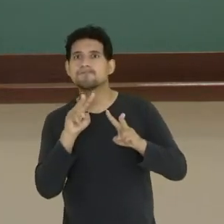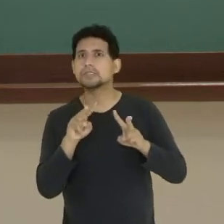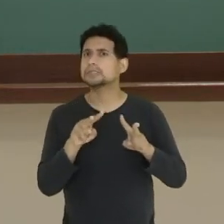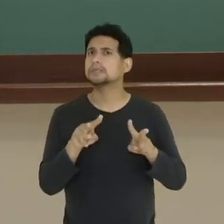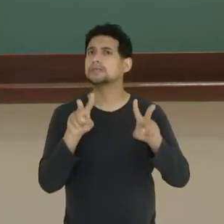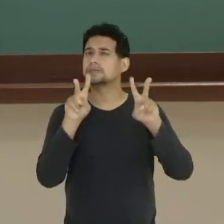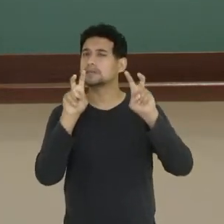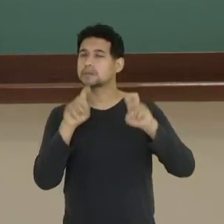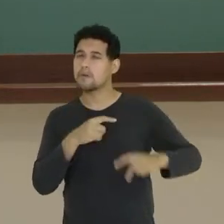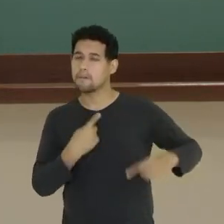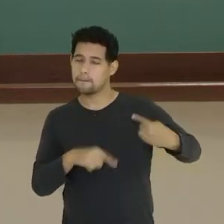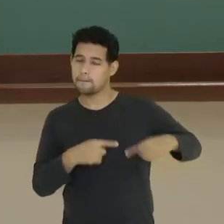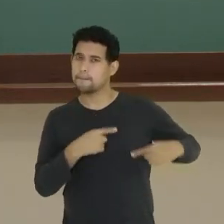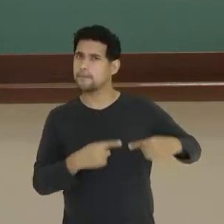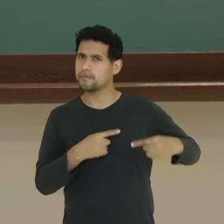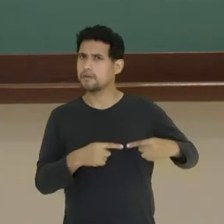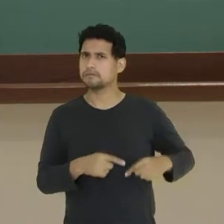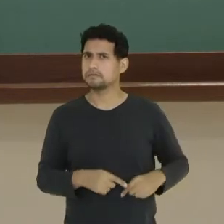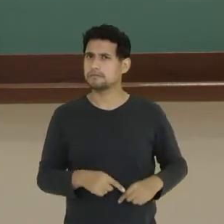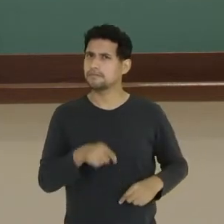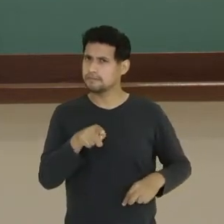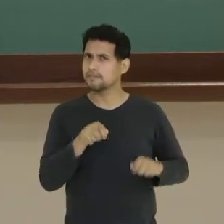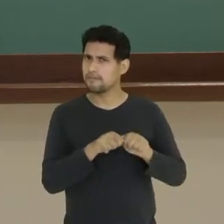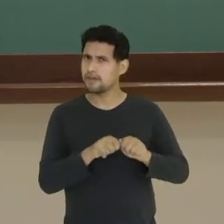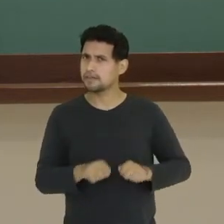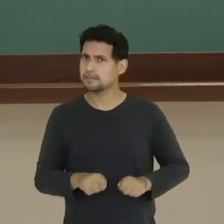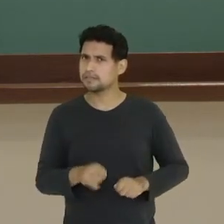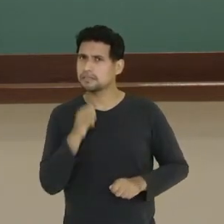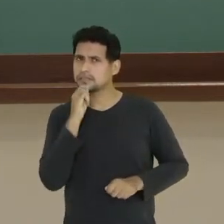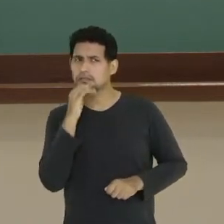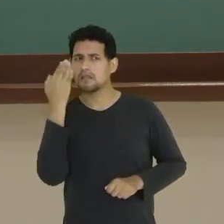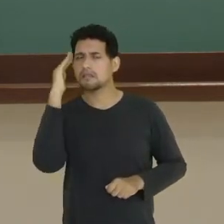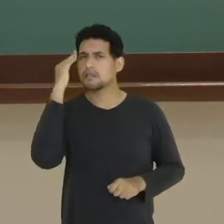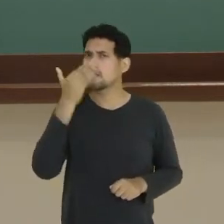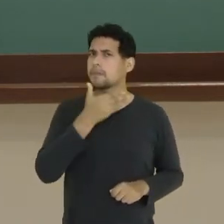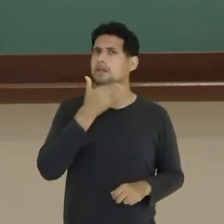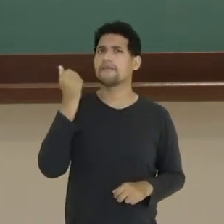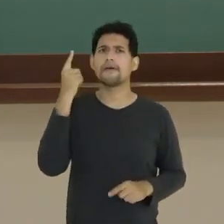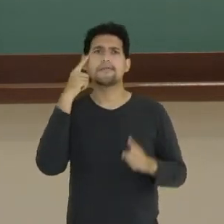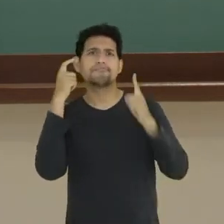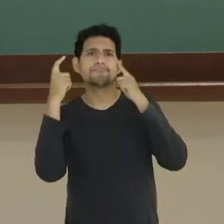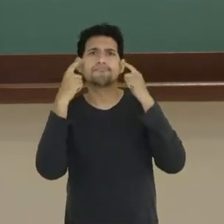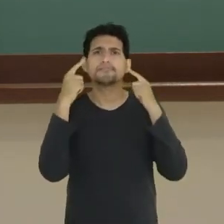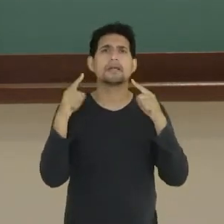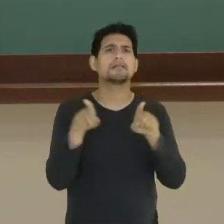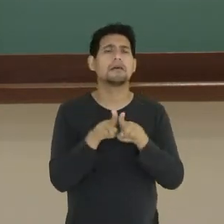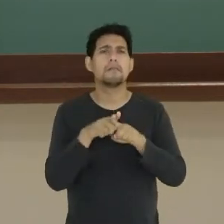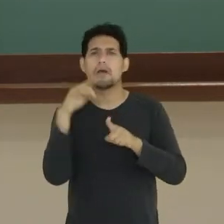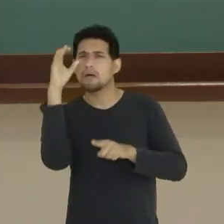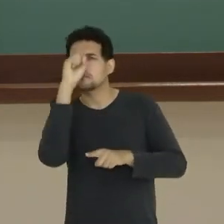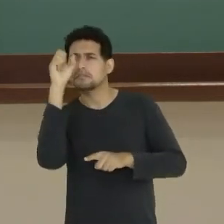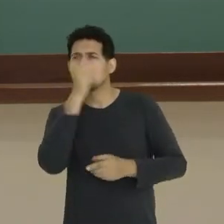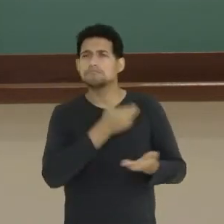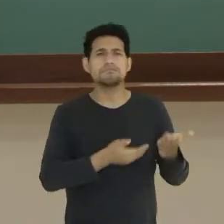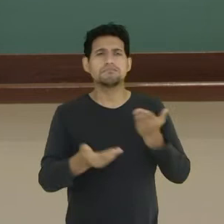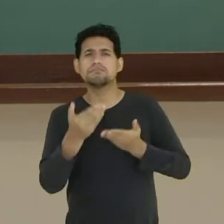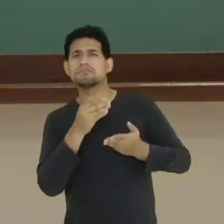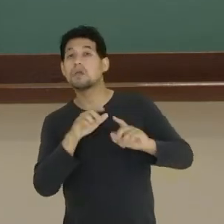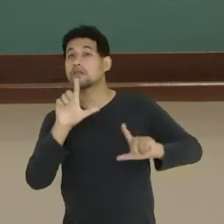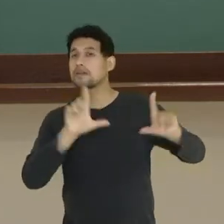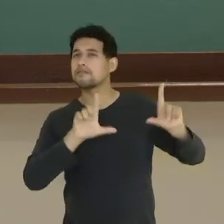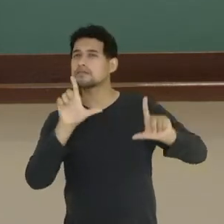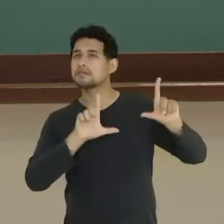Você faz isso? Tem o hábito de entender melhor essas ideias, acompanhar os debates que aparecem na